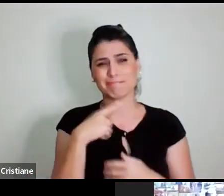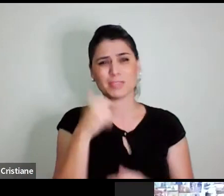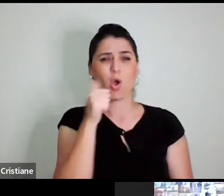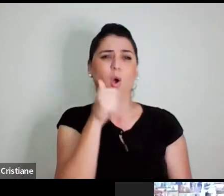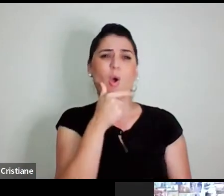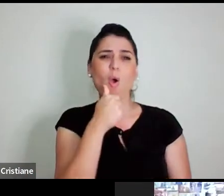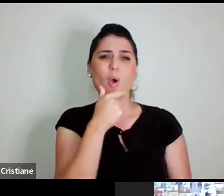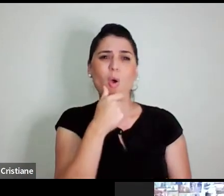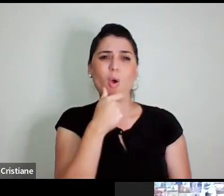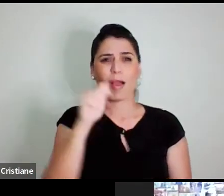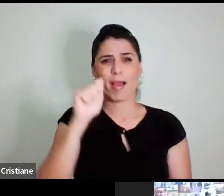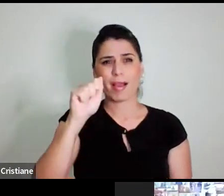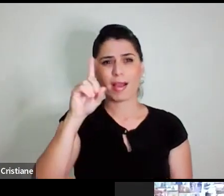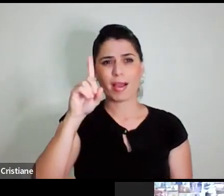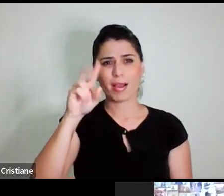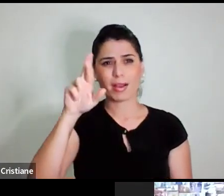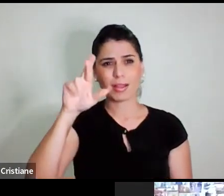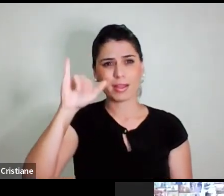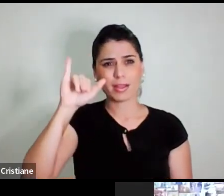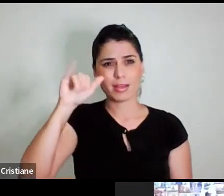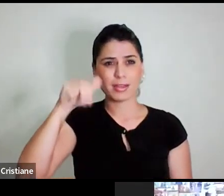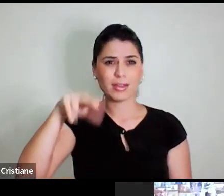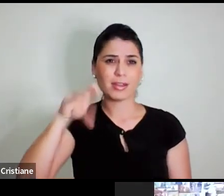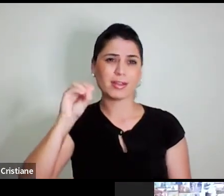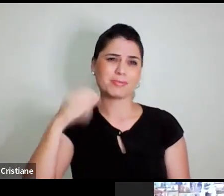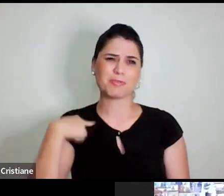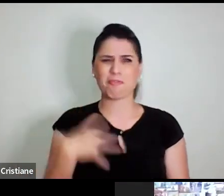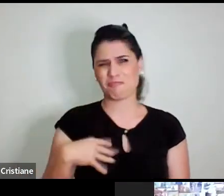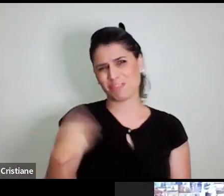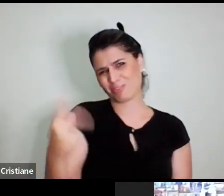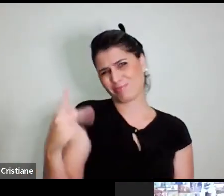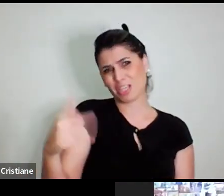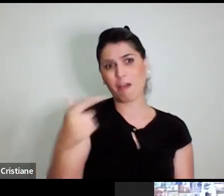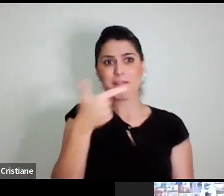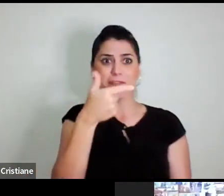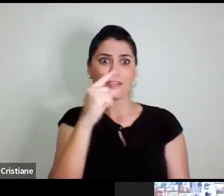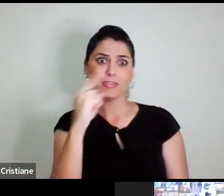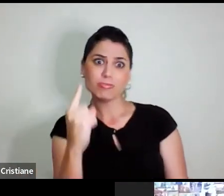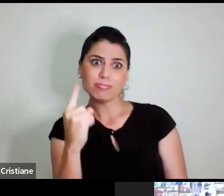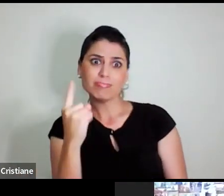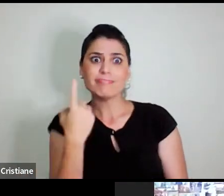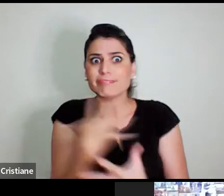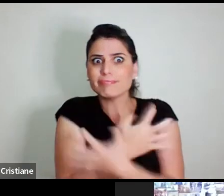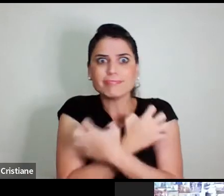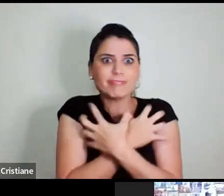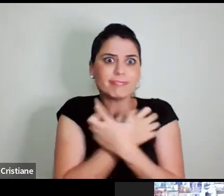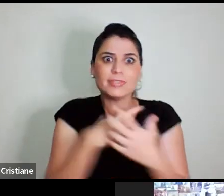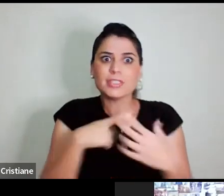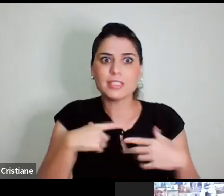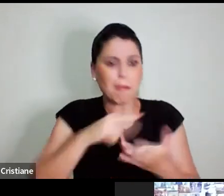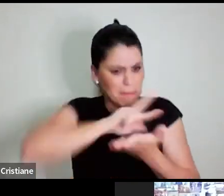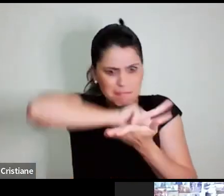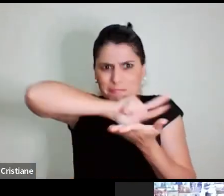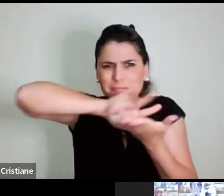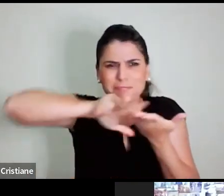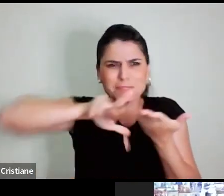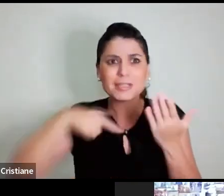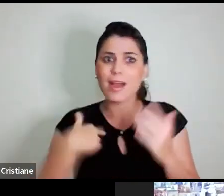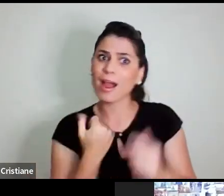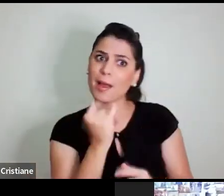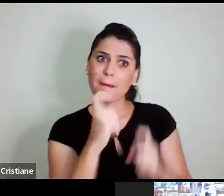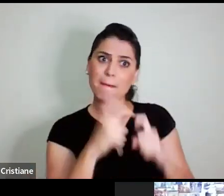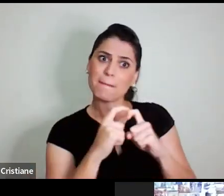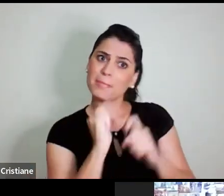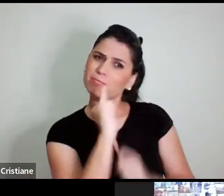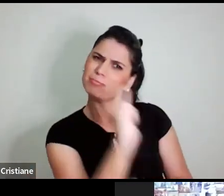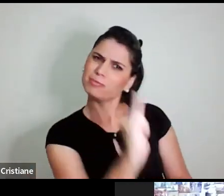tinha 21 tipos de alergia. E o médico disse: olha, é só ele não comer isso aqui. Mas, doutor, quase tudo tem isso, tá, mas é isso, ele não